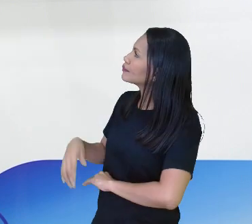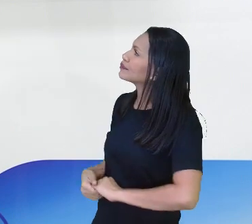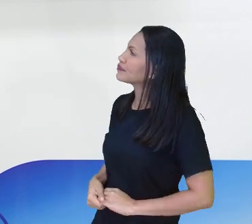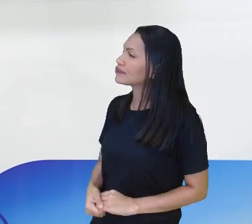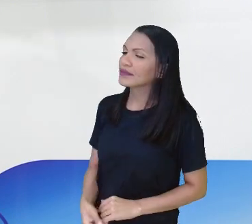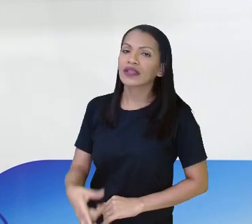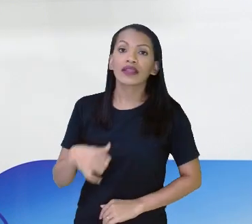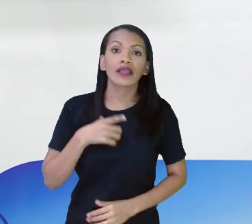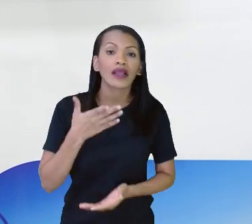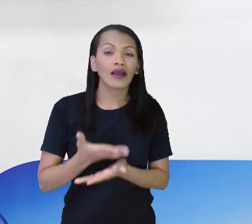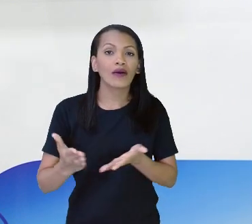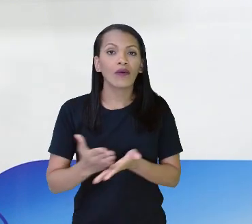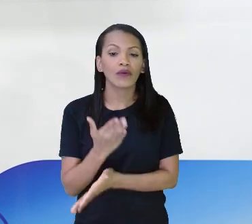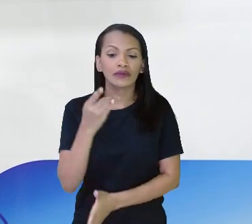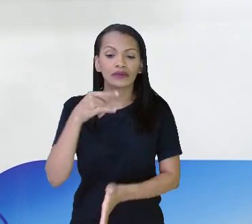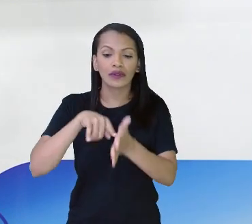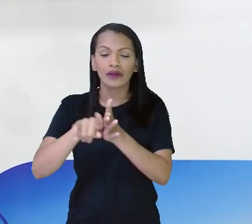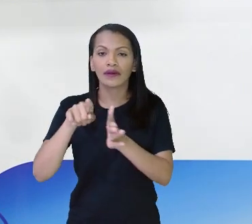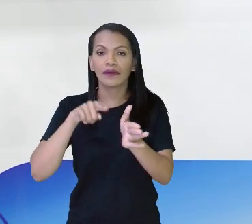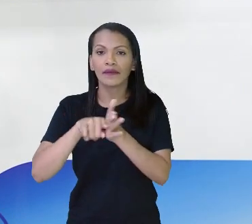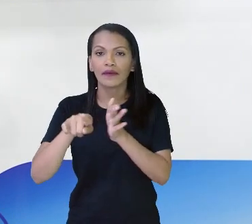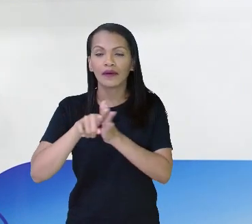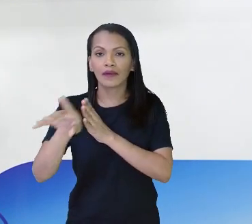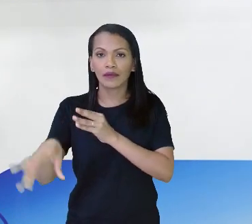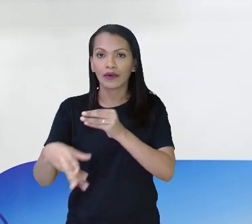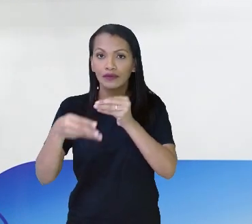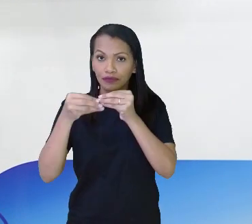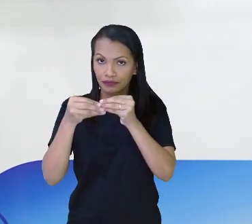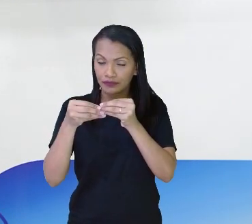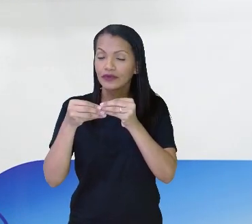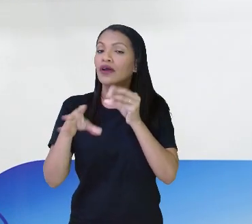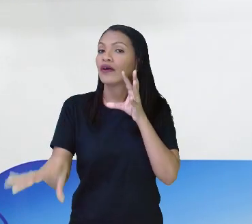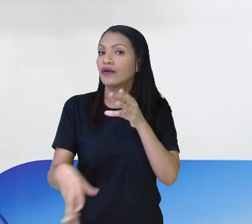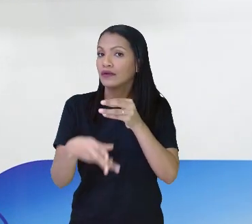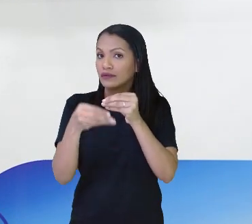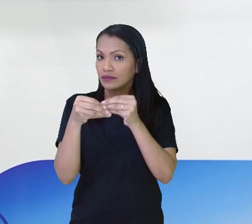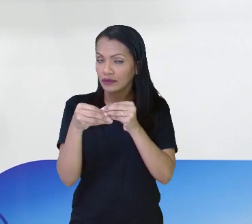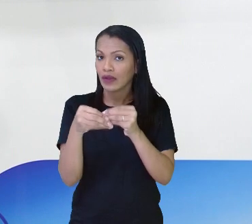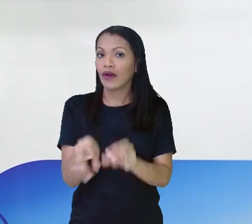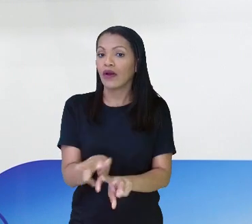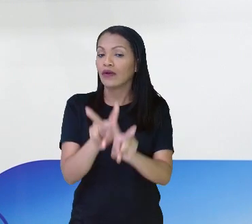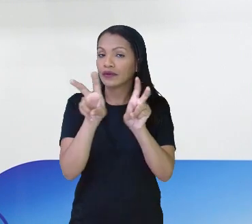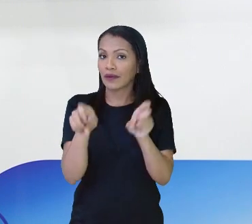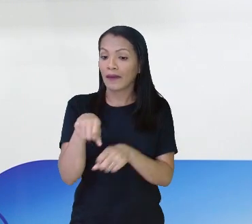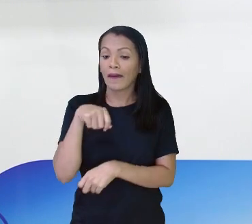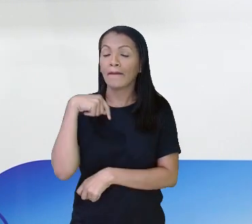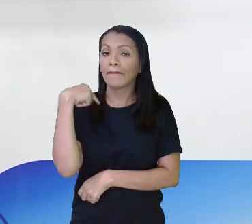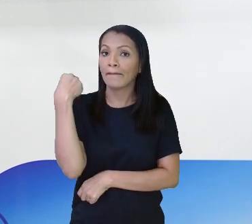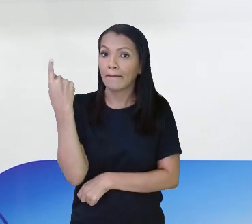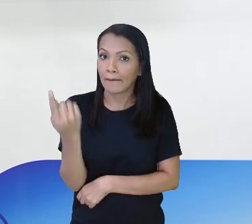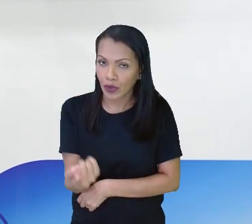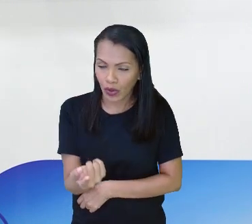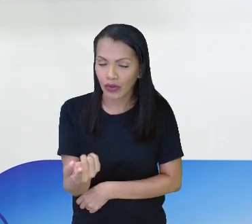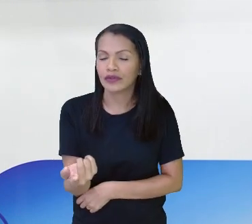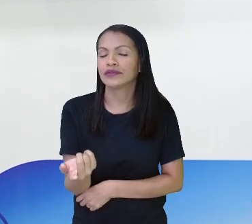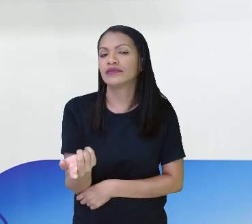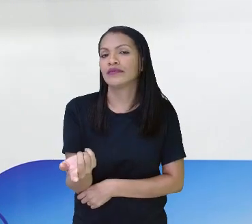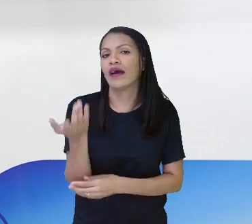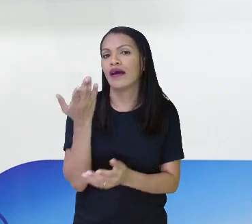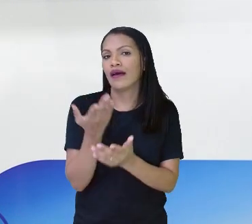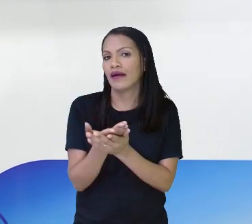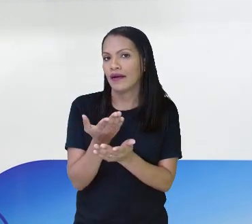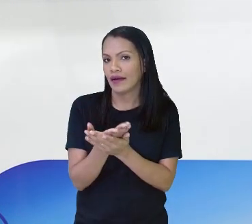algumas perguntas aqui para fazer tipo um resumo, que até resumo é até um tema de umas próximas aulas que teremos. Uma síntese,